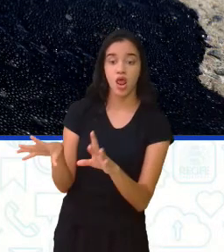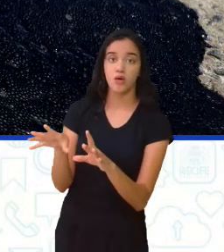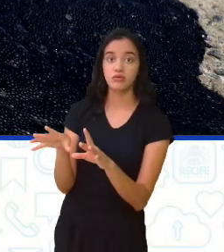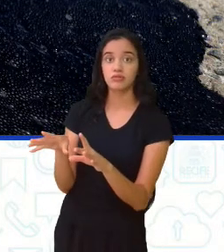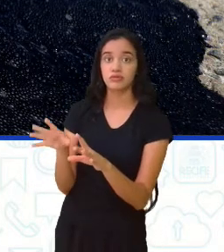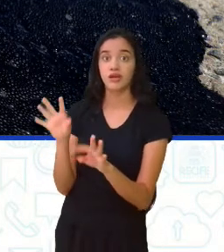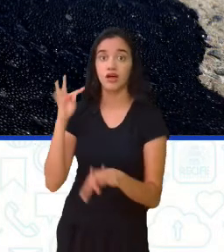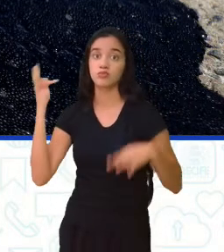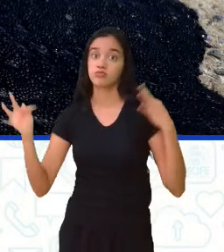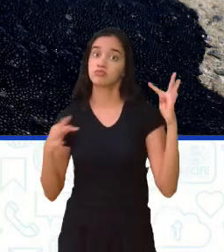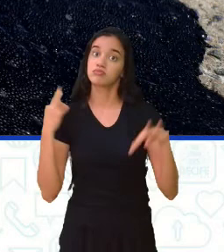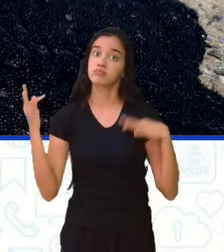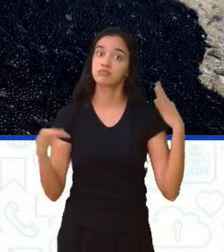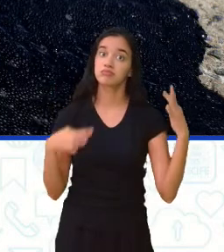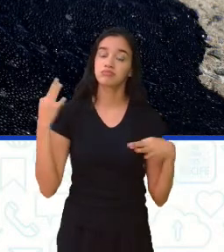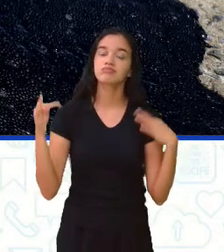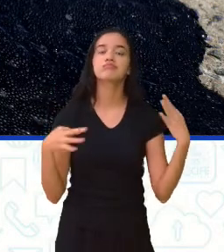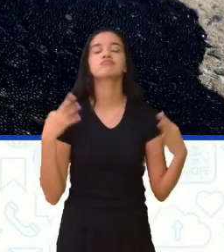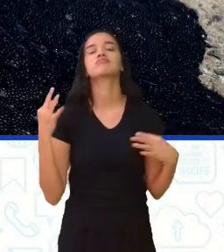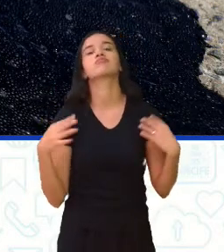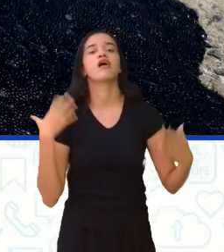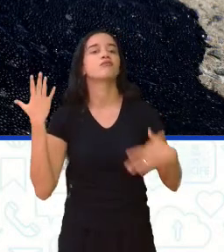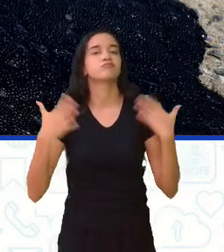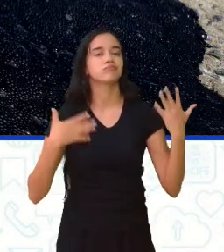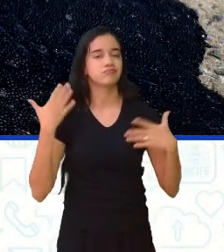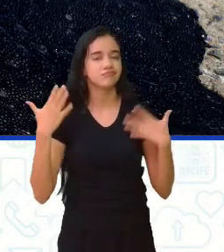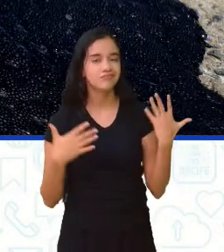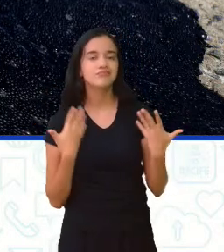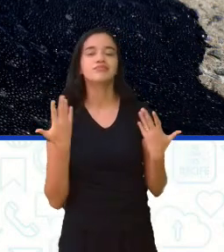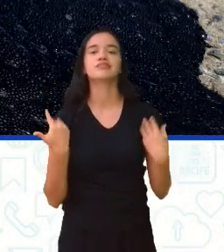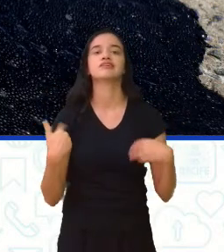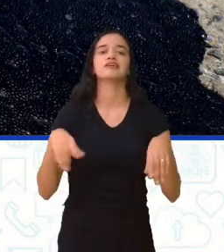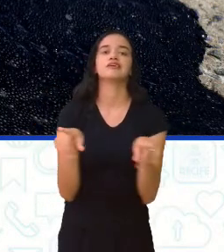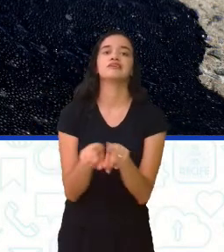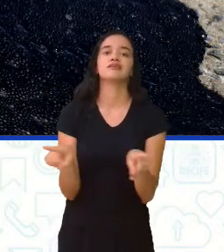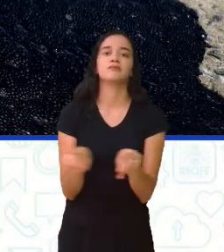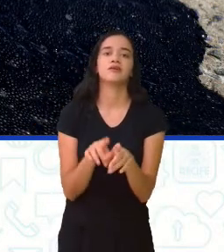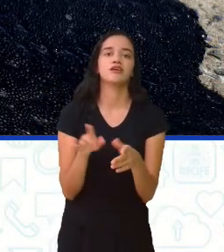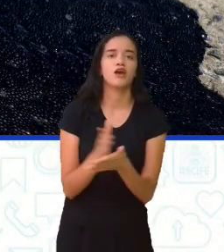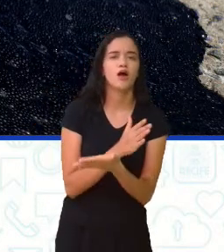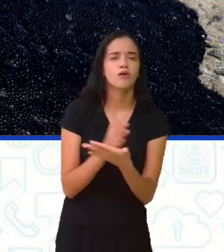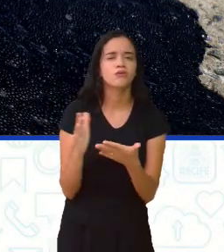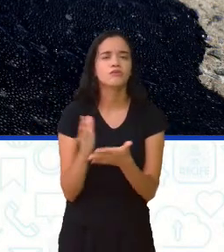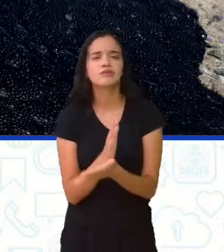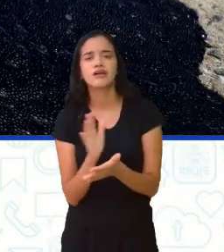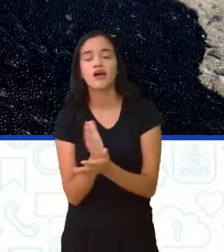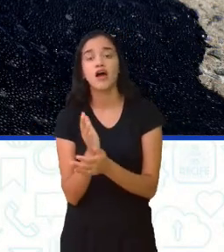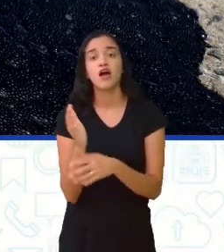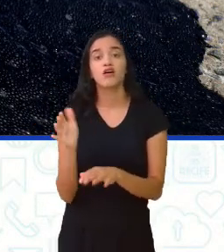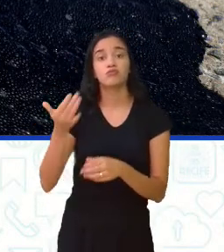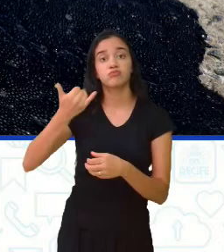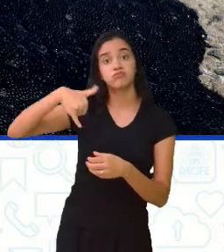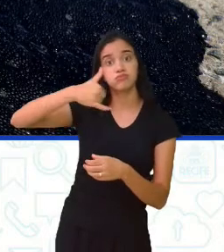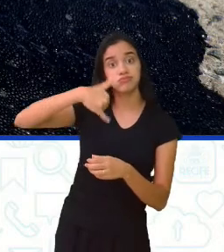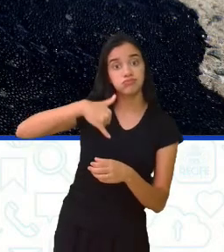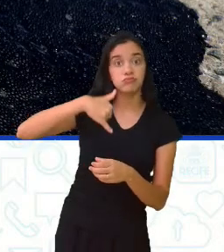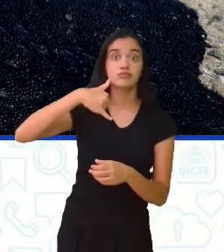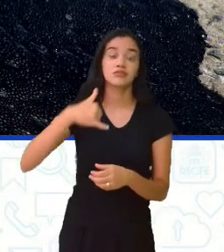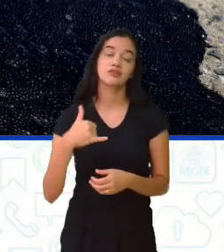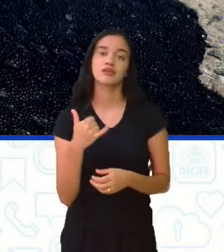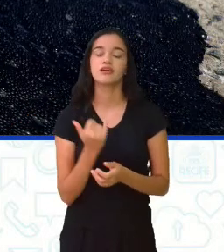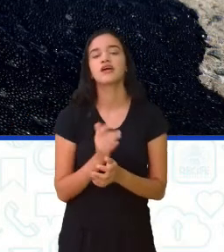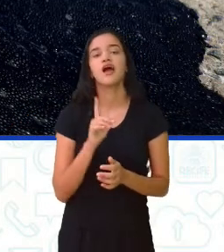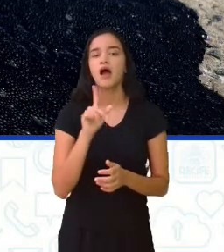práticas turísticas e de lazer nos ambientes litorâneos, quanto, em alguns casos, pelo derramamento de petróleo, que é de difícil